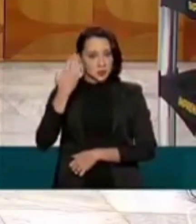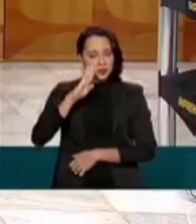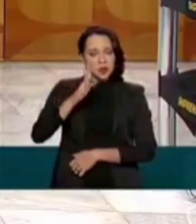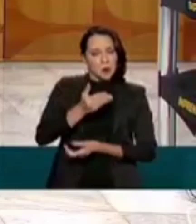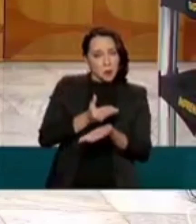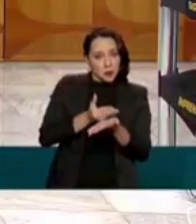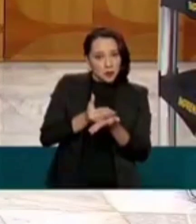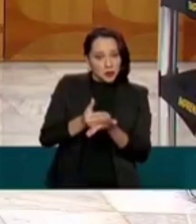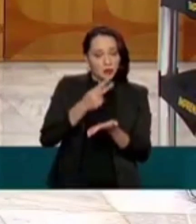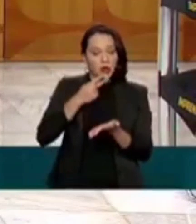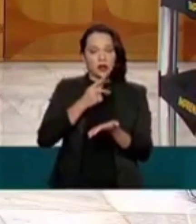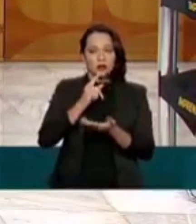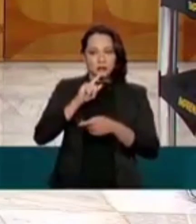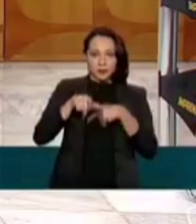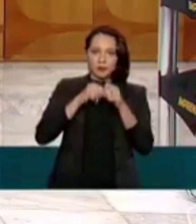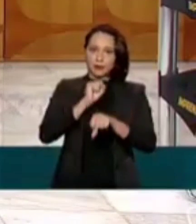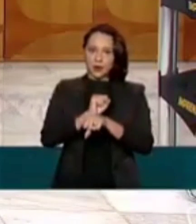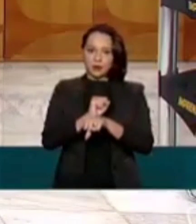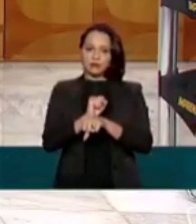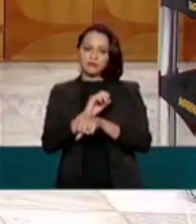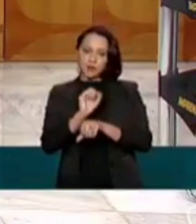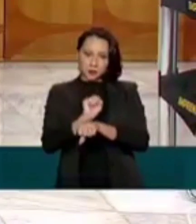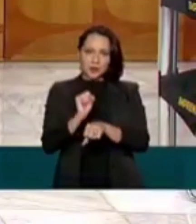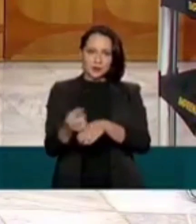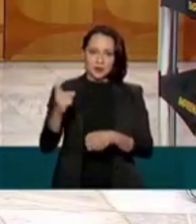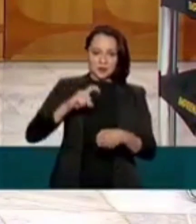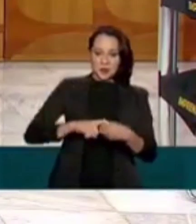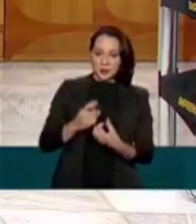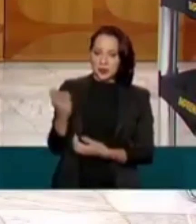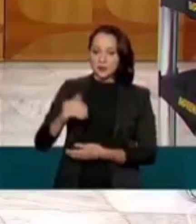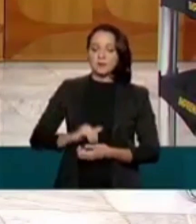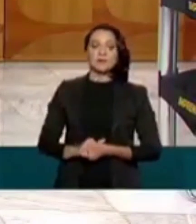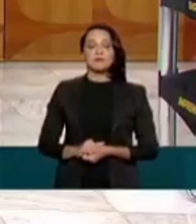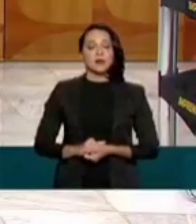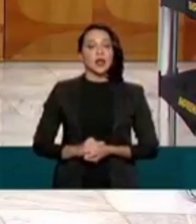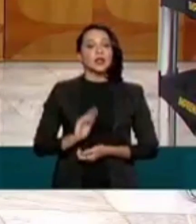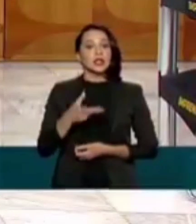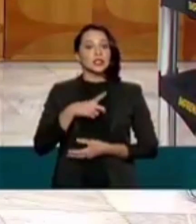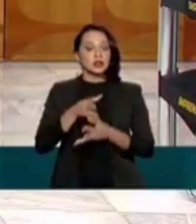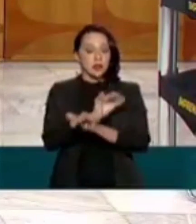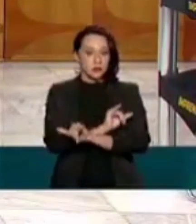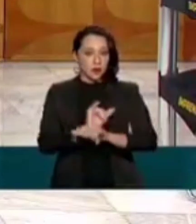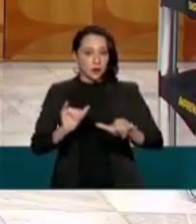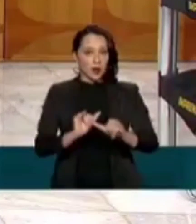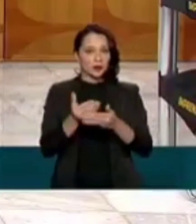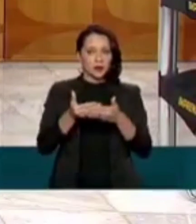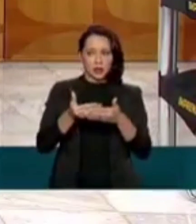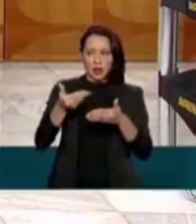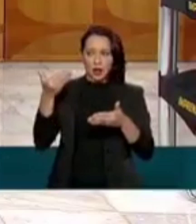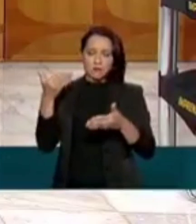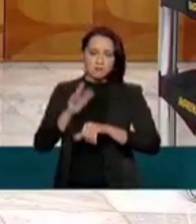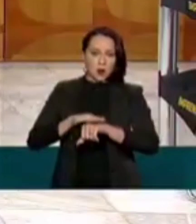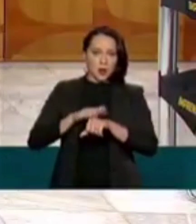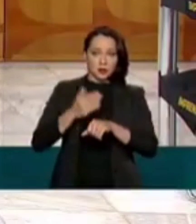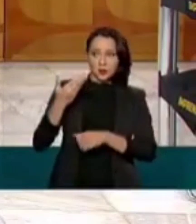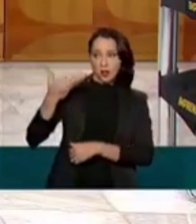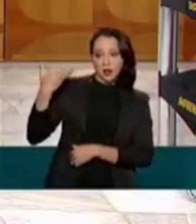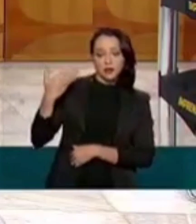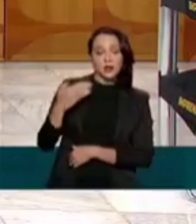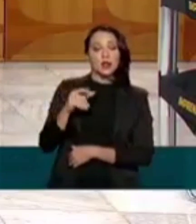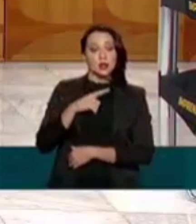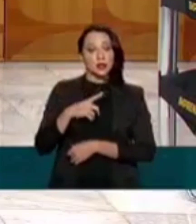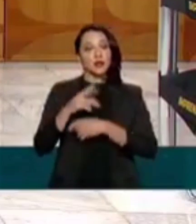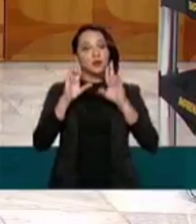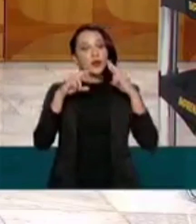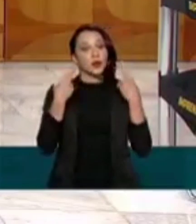vai retomar dentro de instantes. Ele havia informado instantes atrás que teve